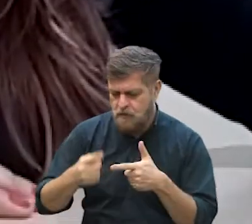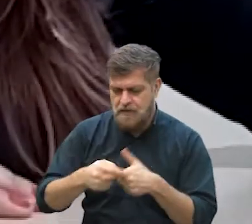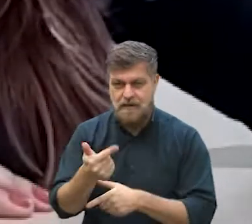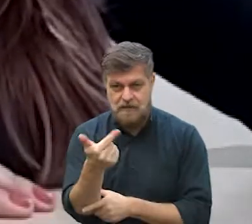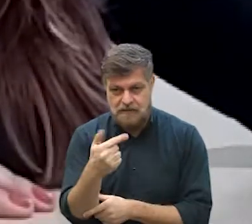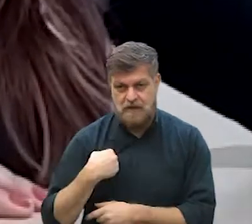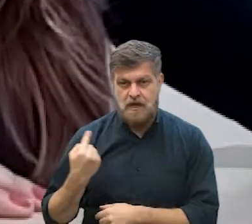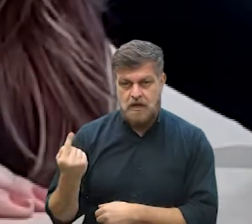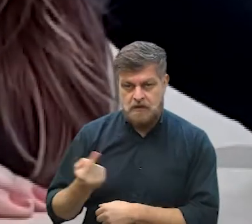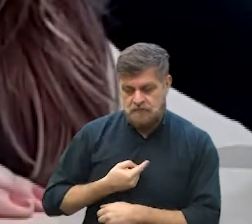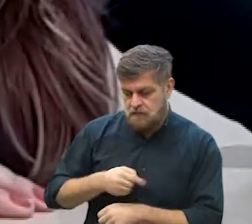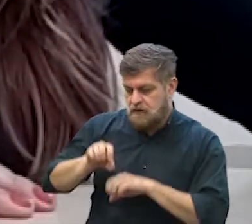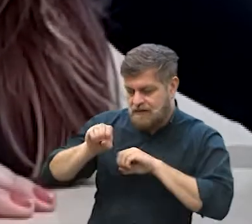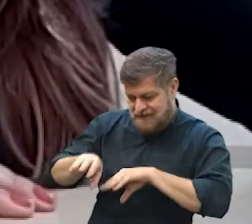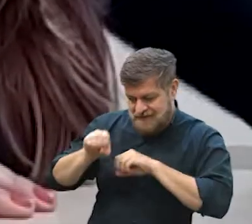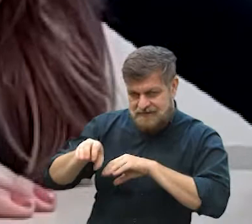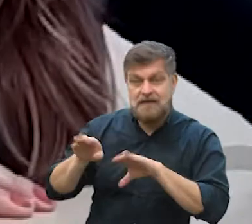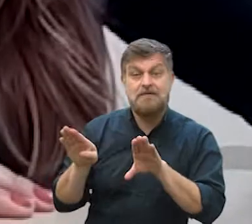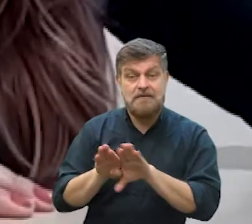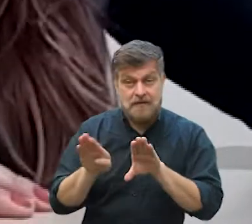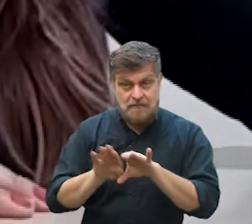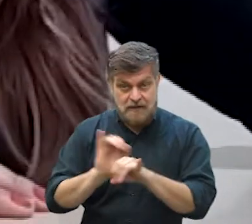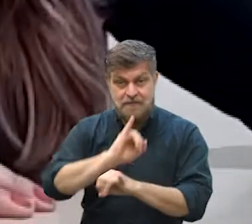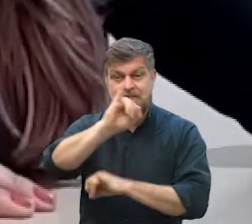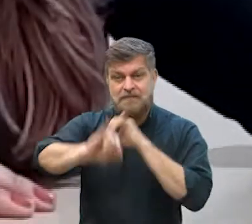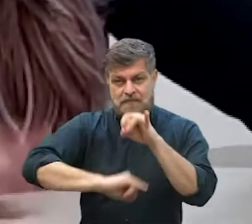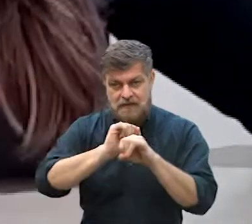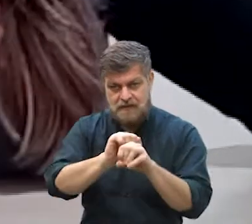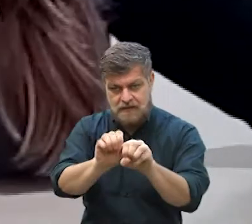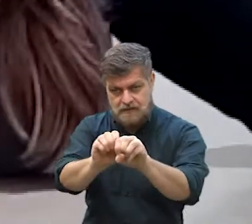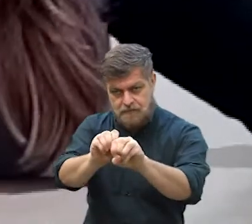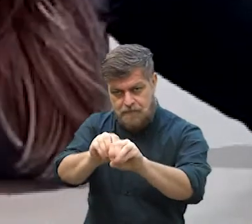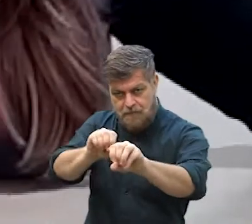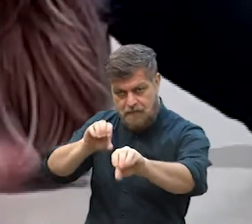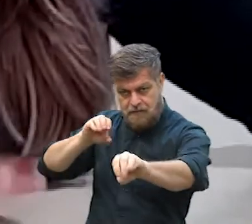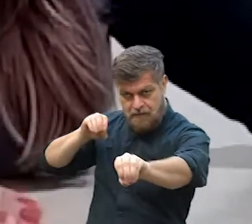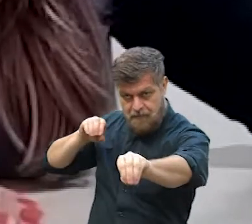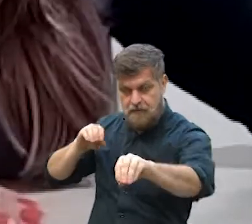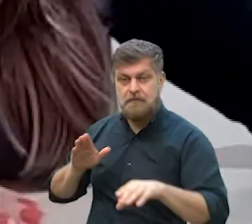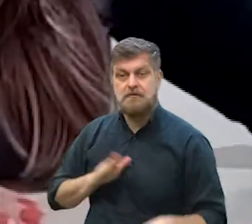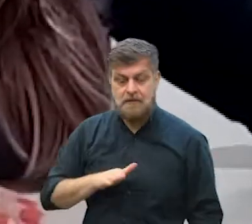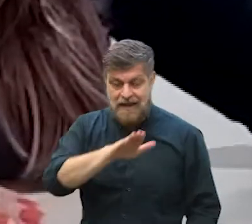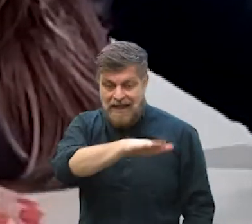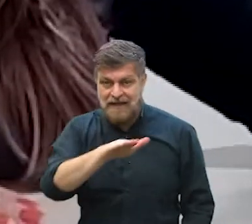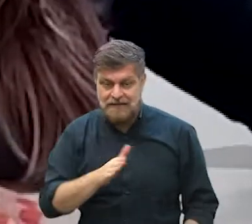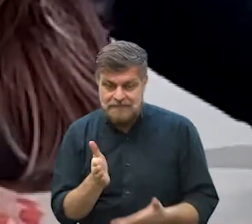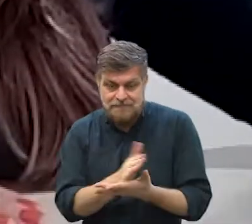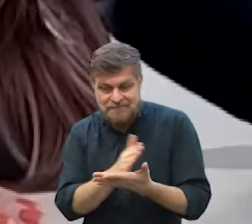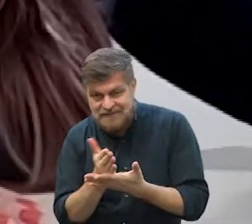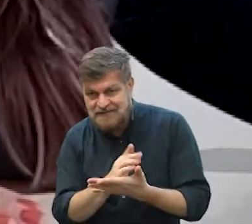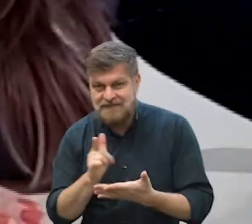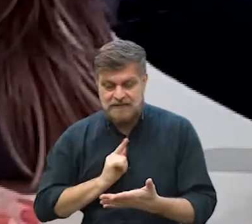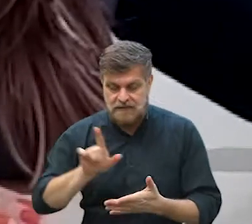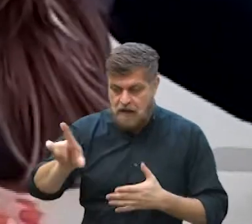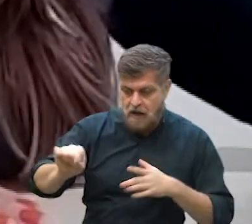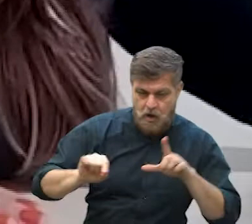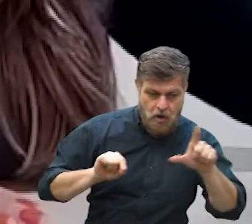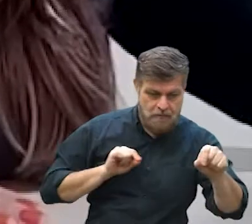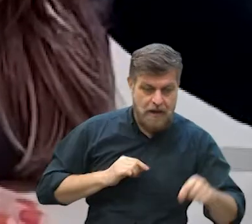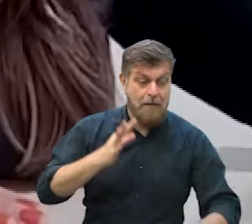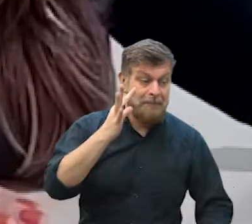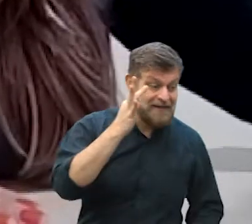também, as aulas continuam de forma remota também. Então, as crianças ainda têm essas duas opções, né? Ou remoto